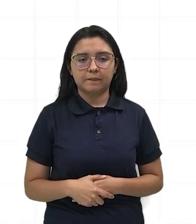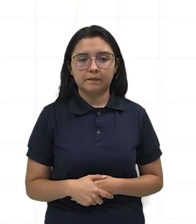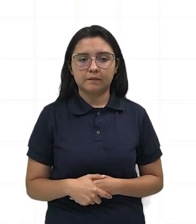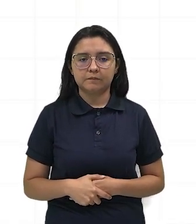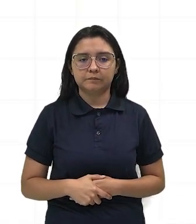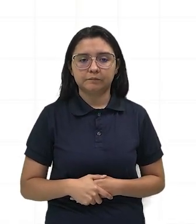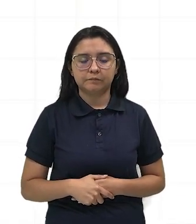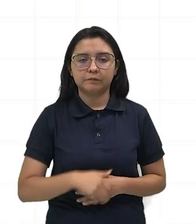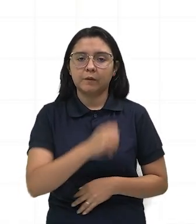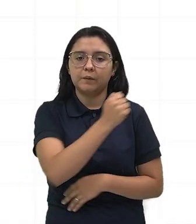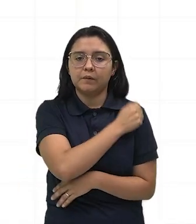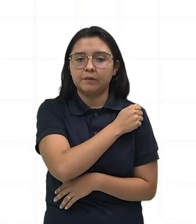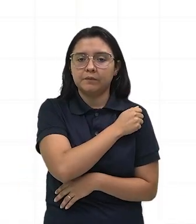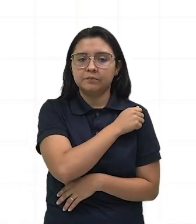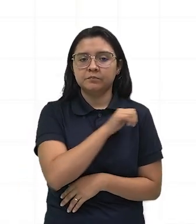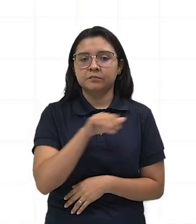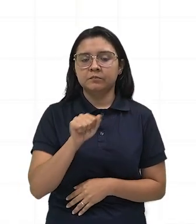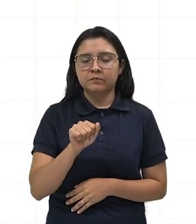Nosso aluno A.